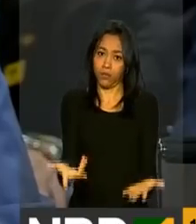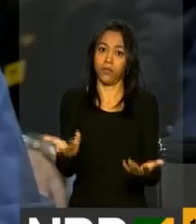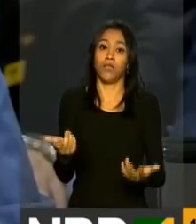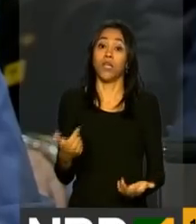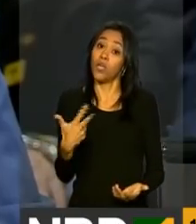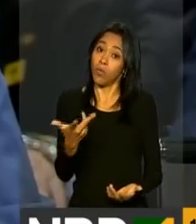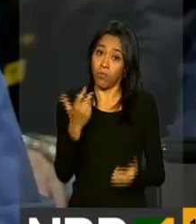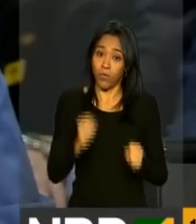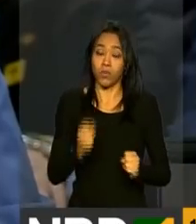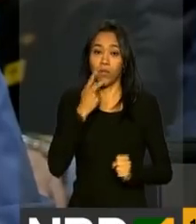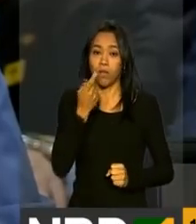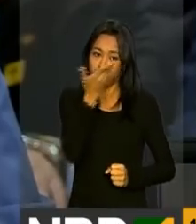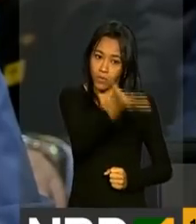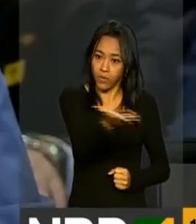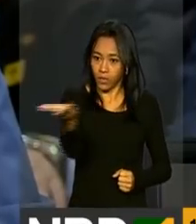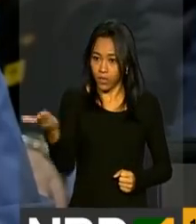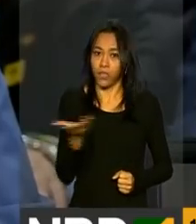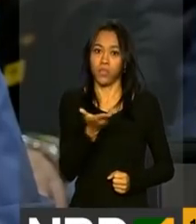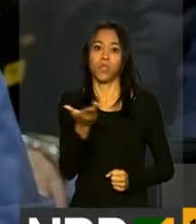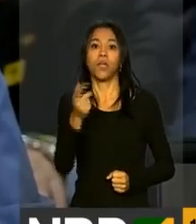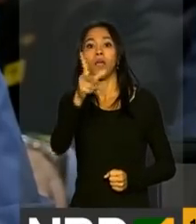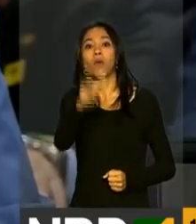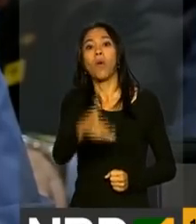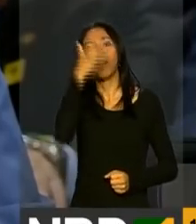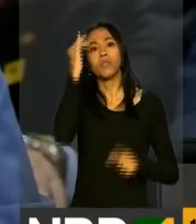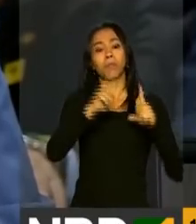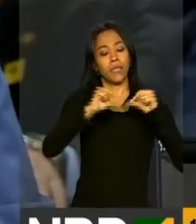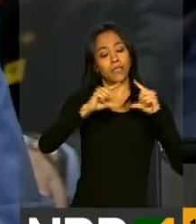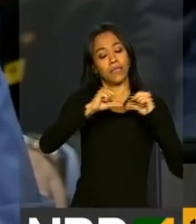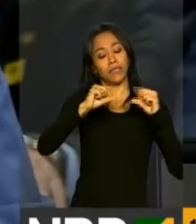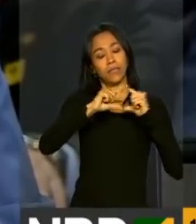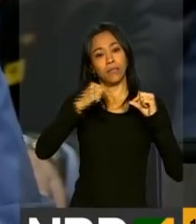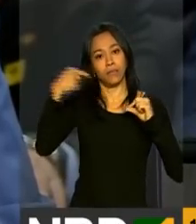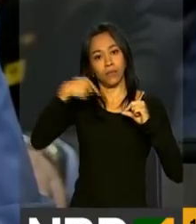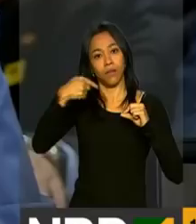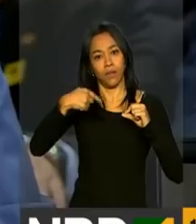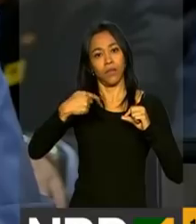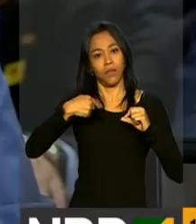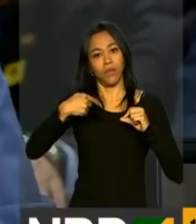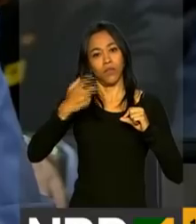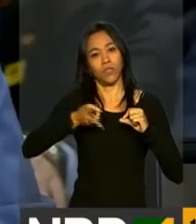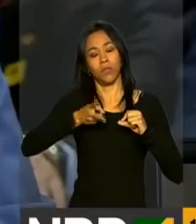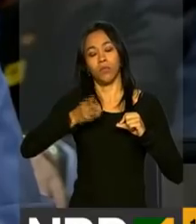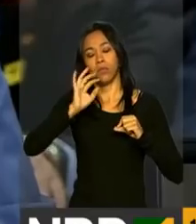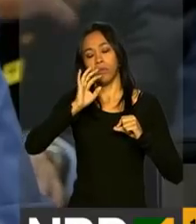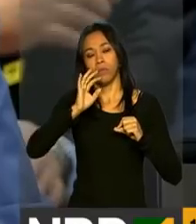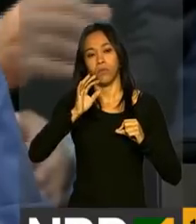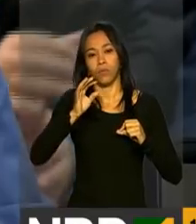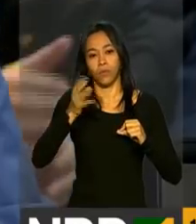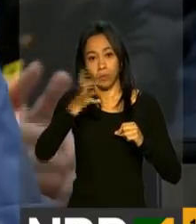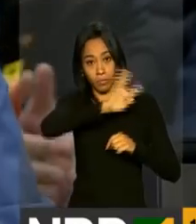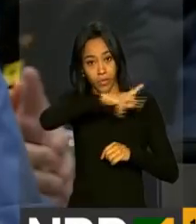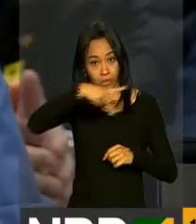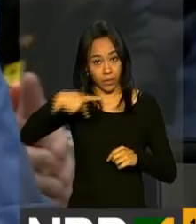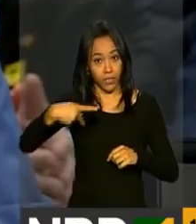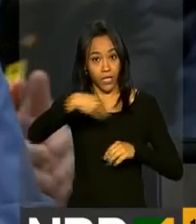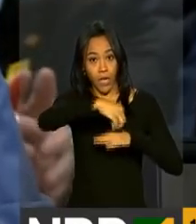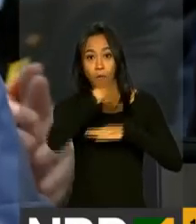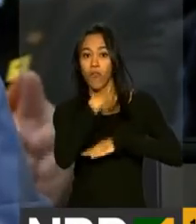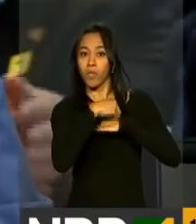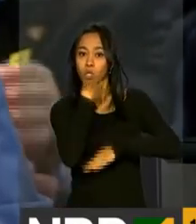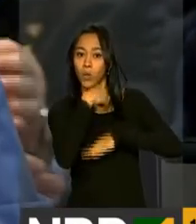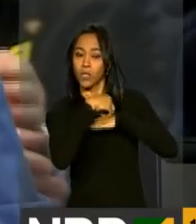é como alguém que está lá em brasília que naturalmente eu costumo dizer o presidente da república recebe informações